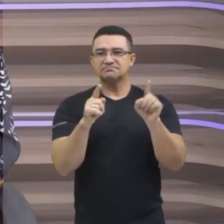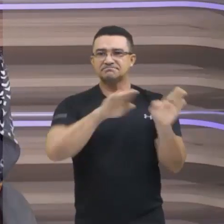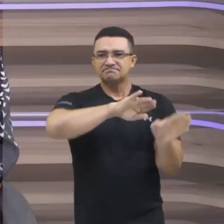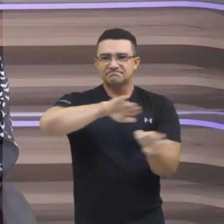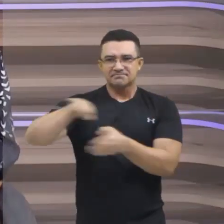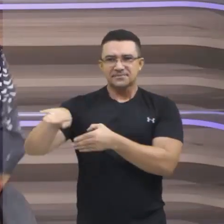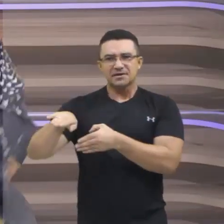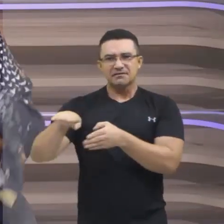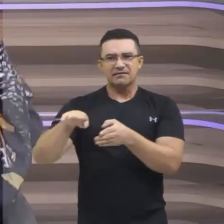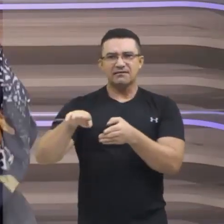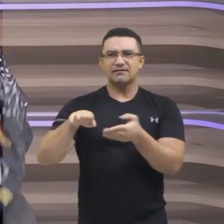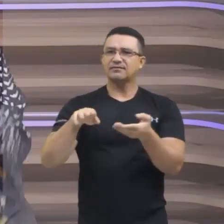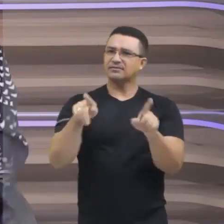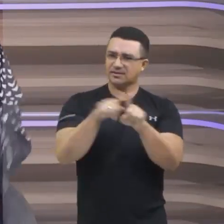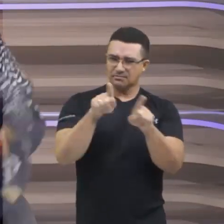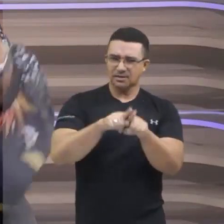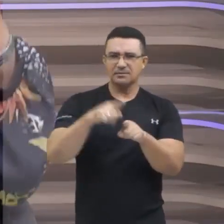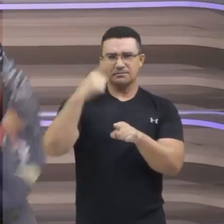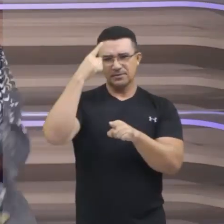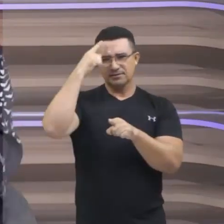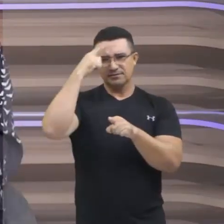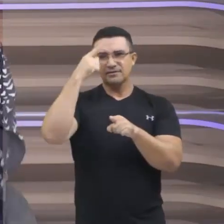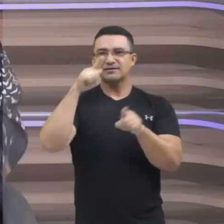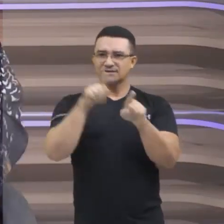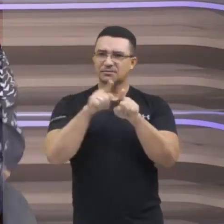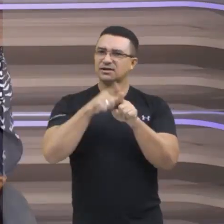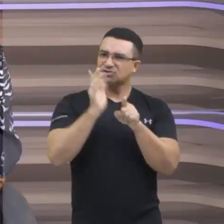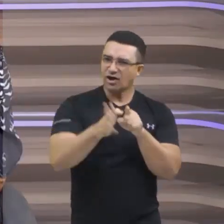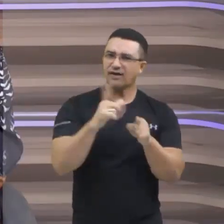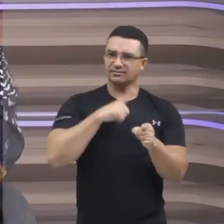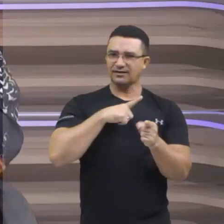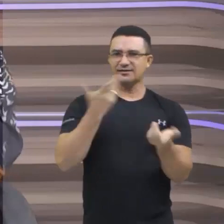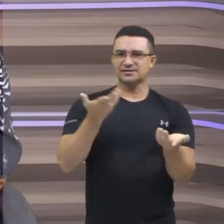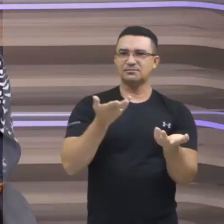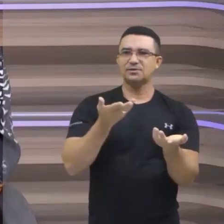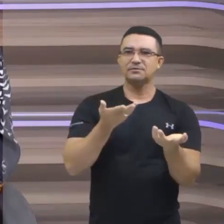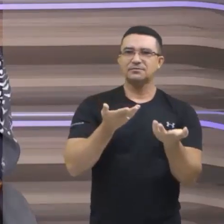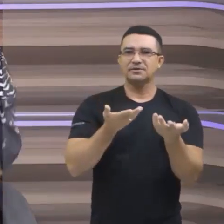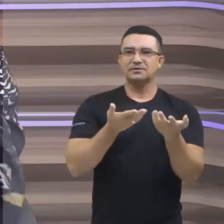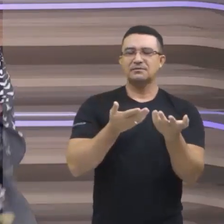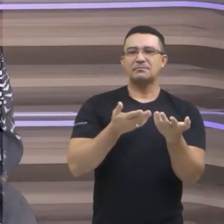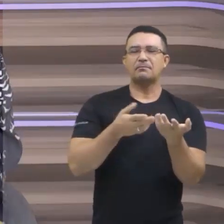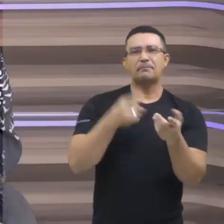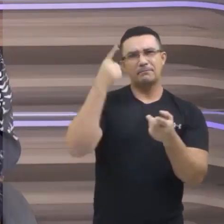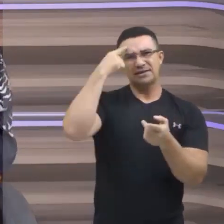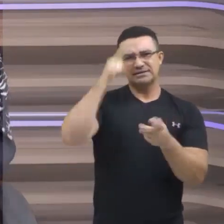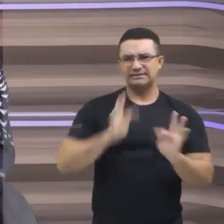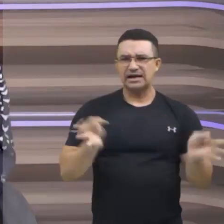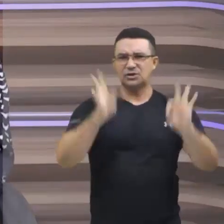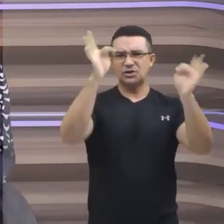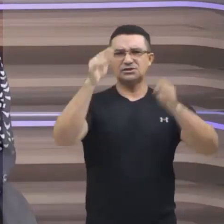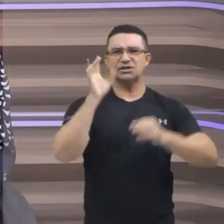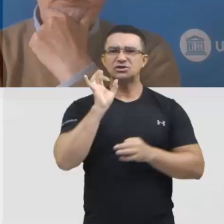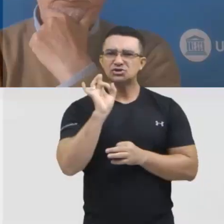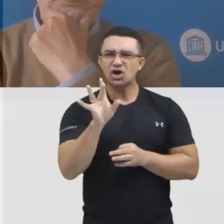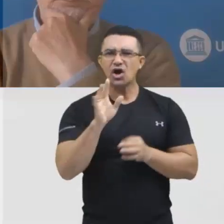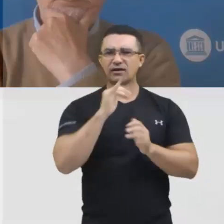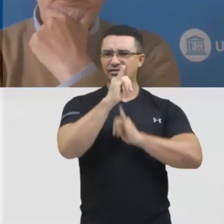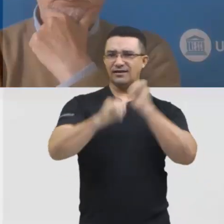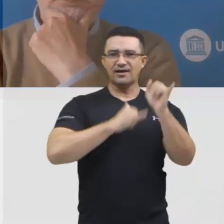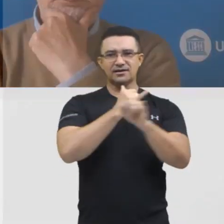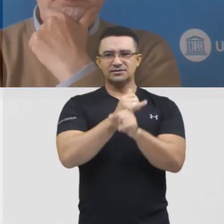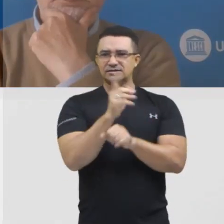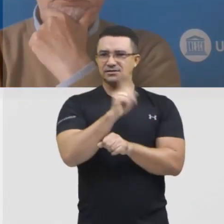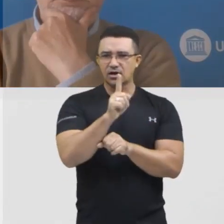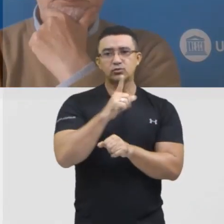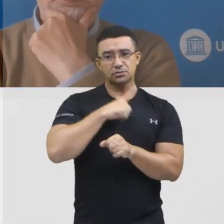de contar com as tecnologias já existentes, que as pessoas pensam que tecnologia hoje é só internet, não é, né? Nós